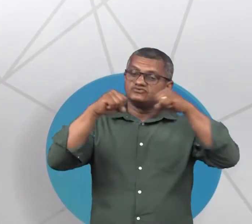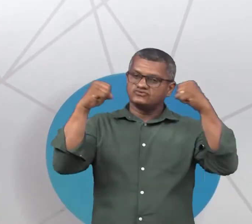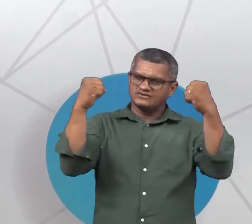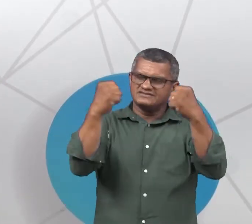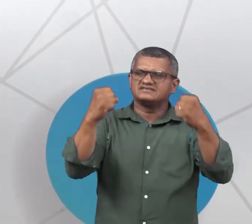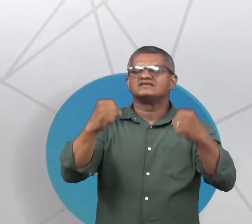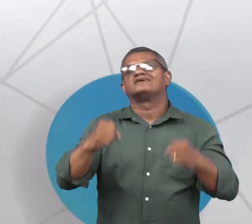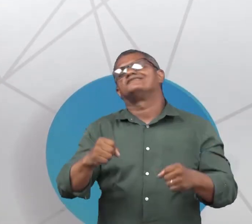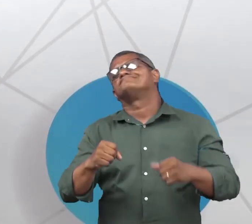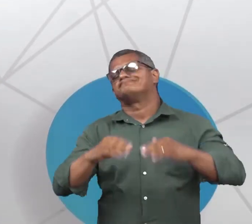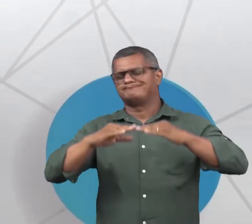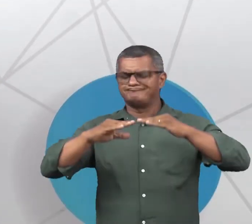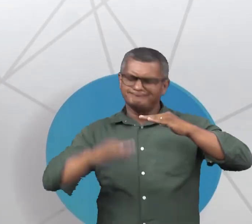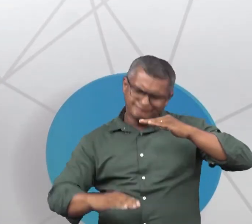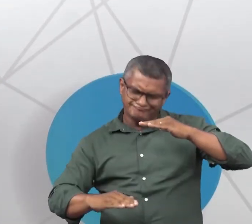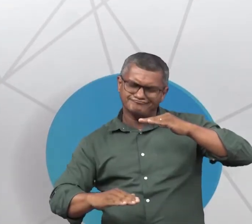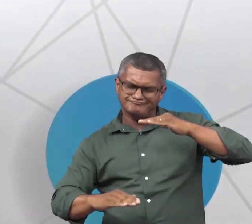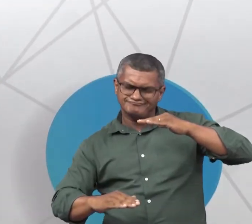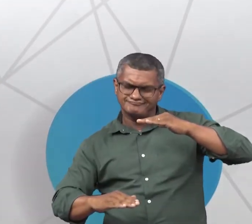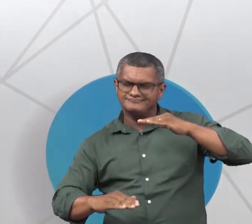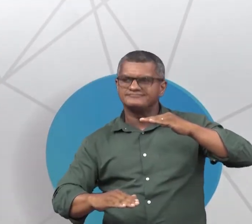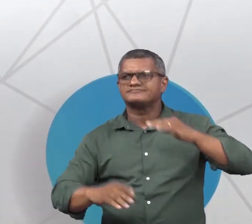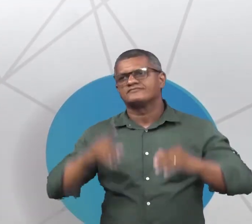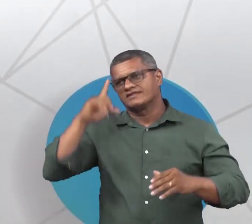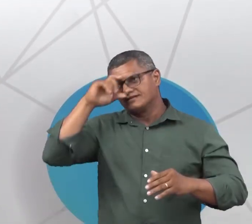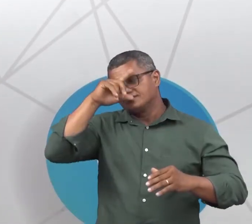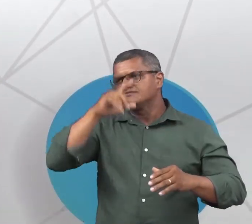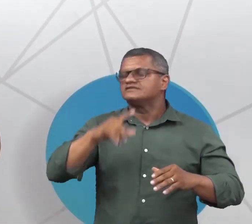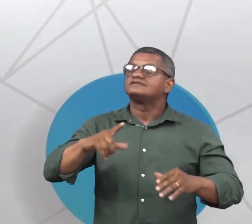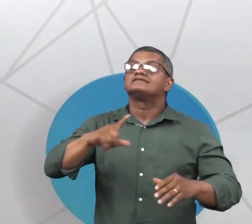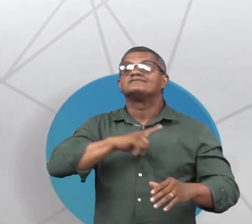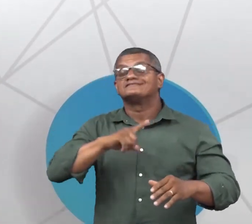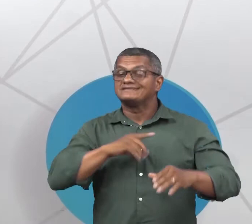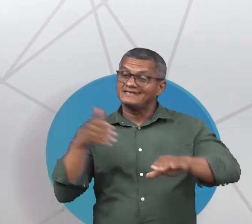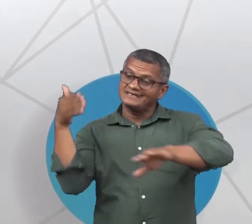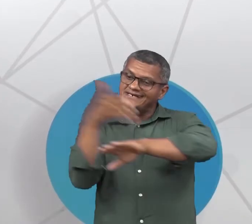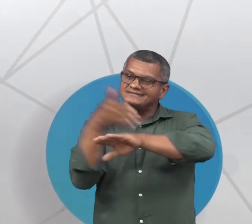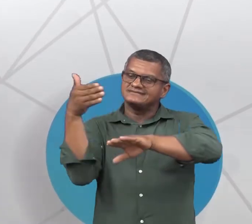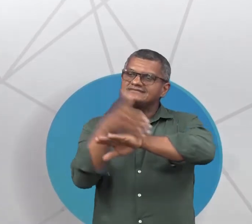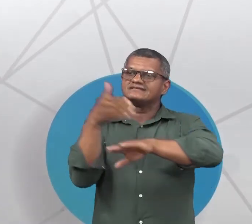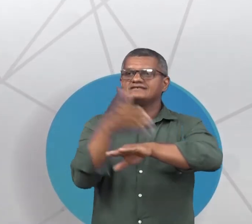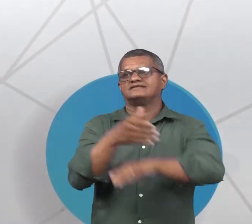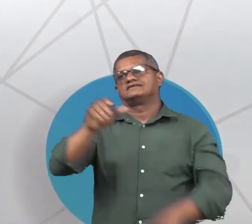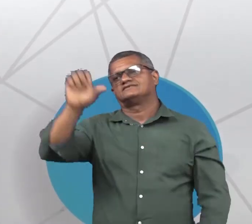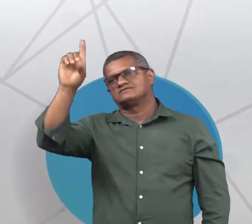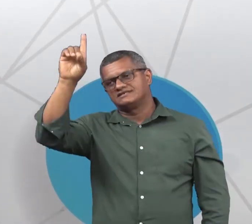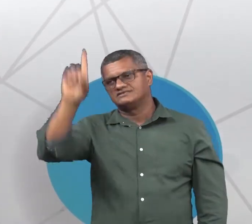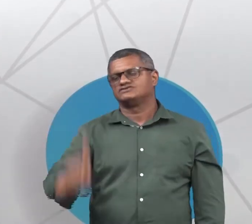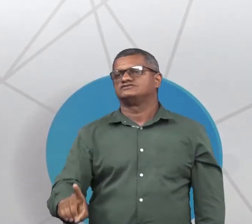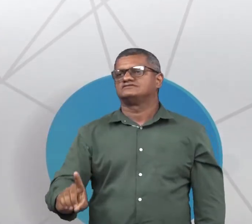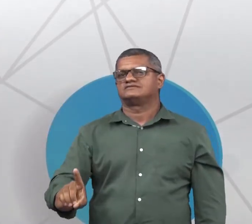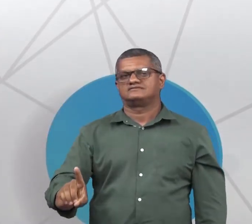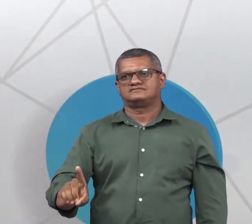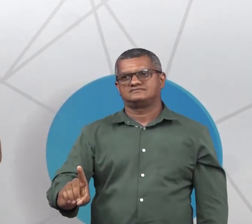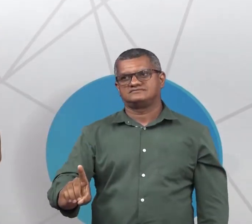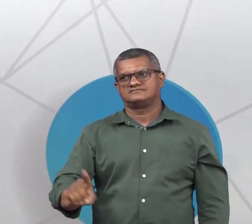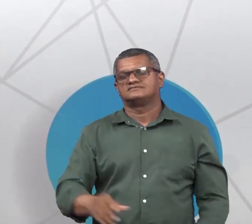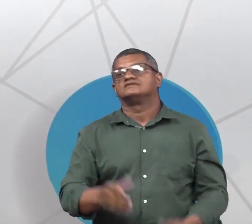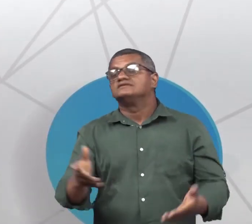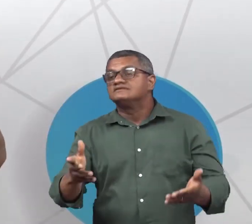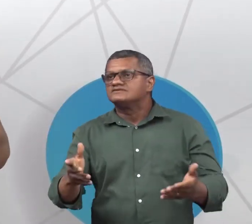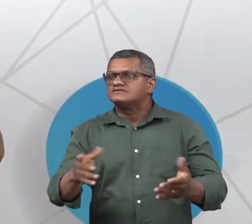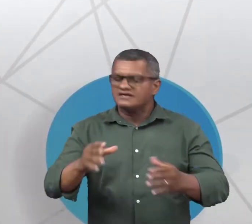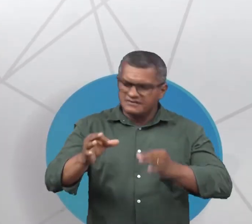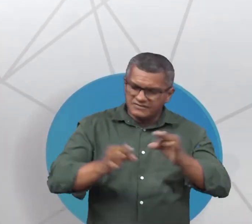de desvantagem, não têm acesso a direitos. Isso é a motivação